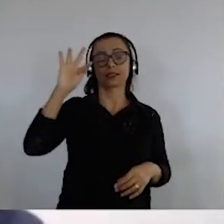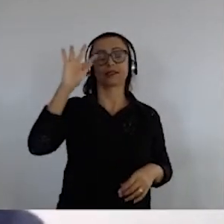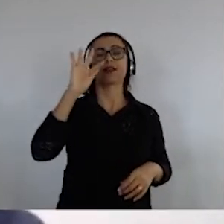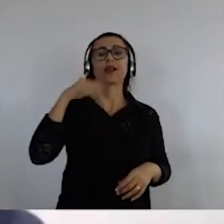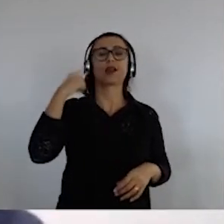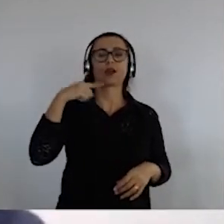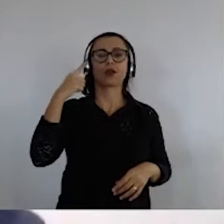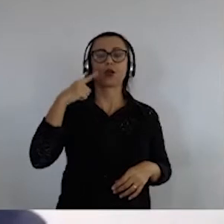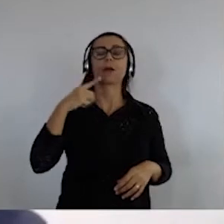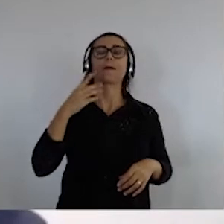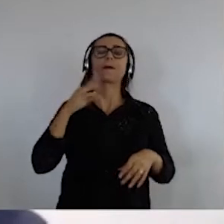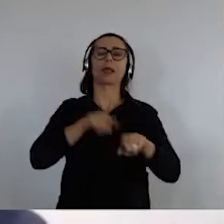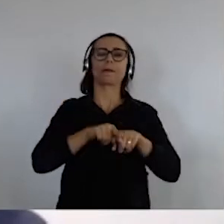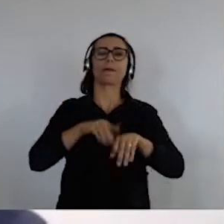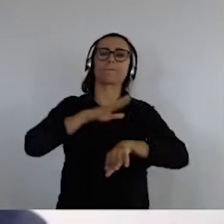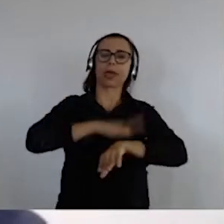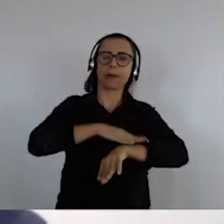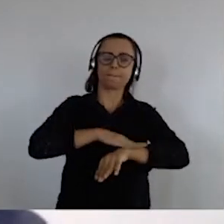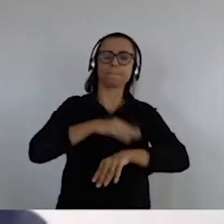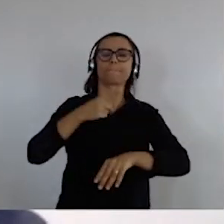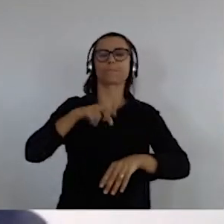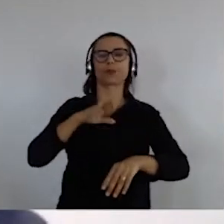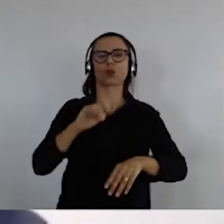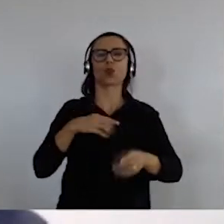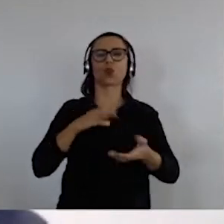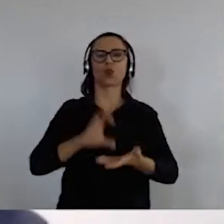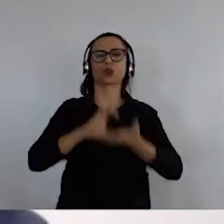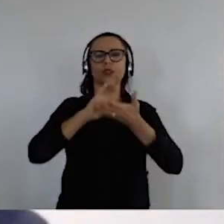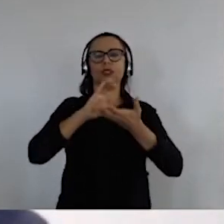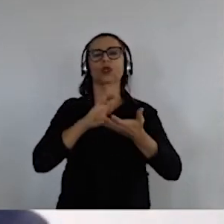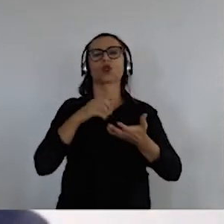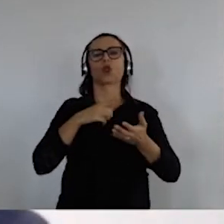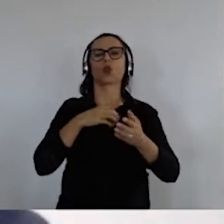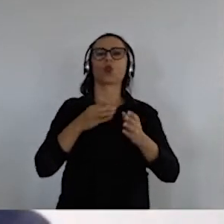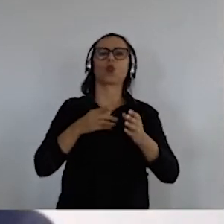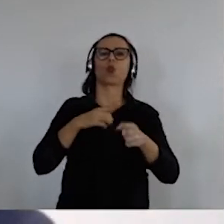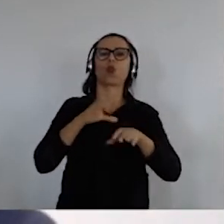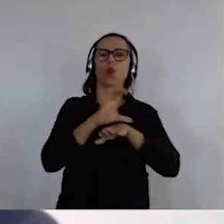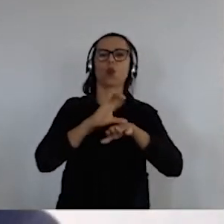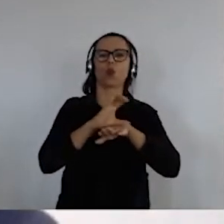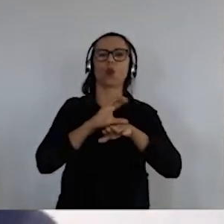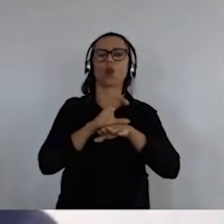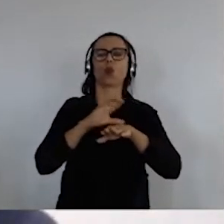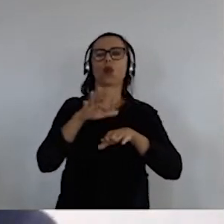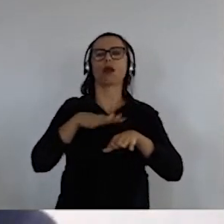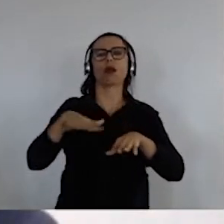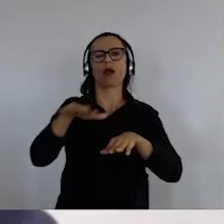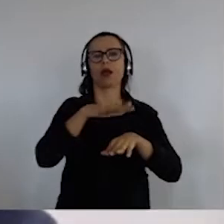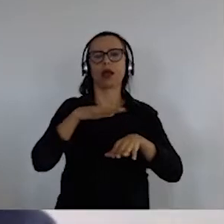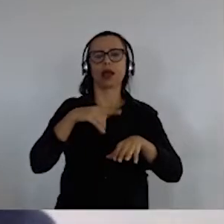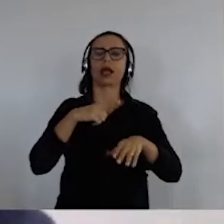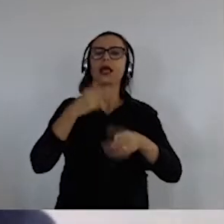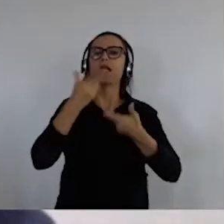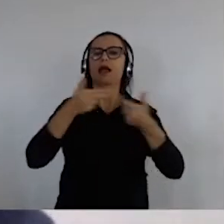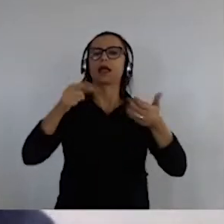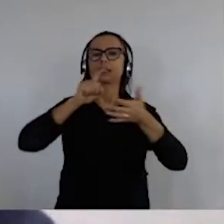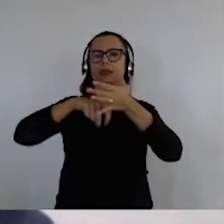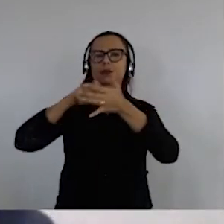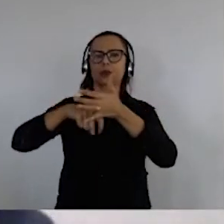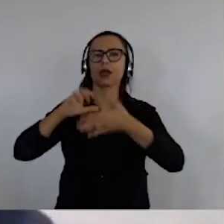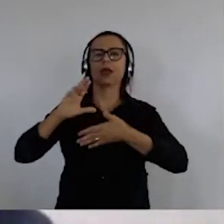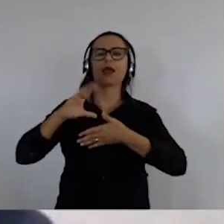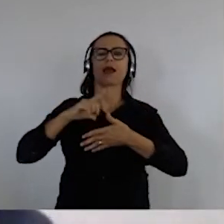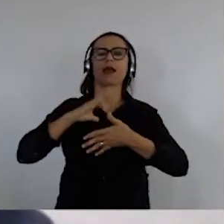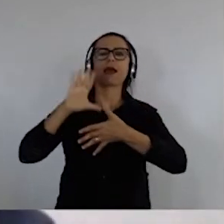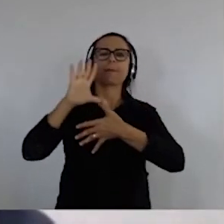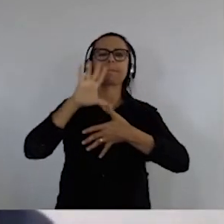Advogados e membro do Conselho Institucional da Academia Tributária das Américas. Obrigado, doutor Cláudio,